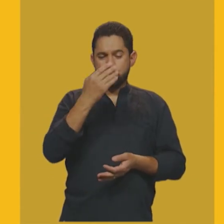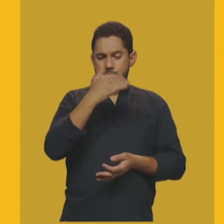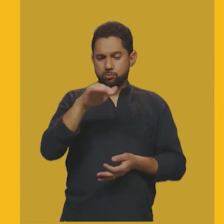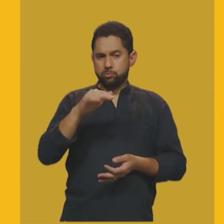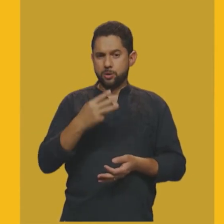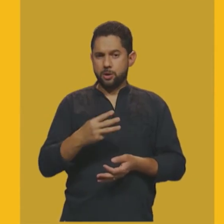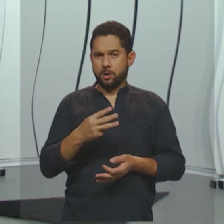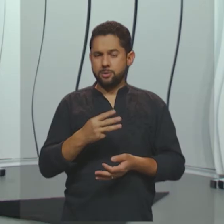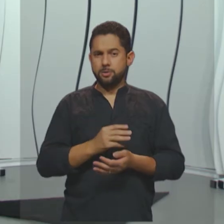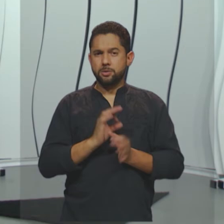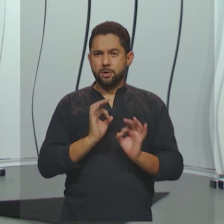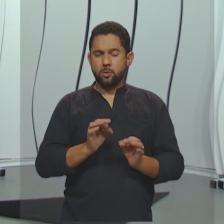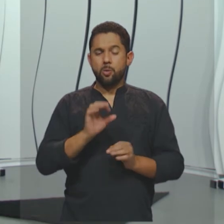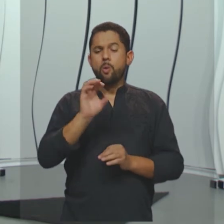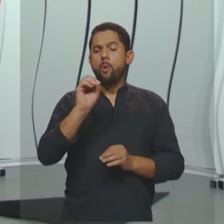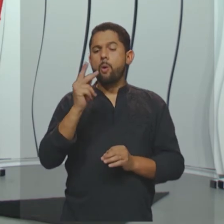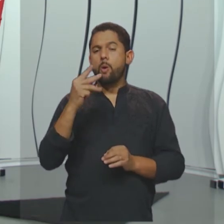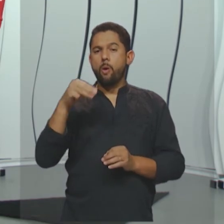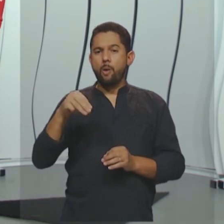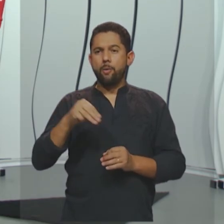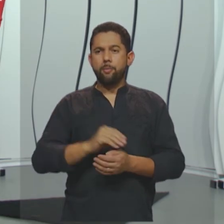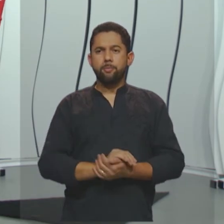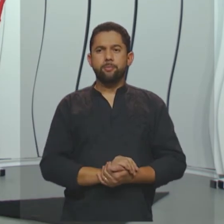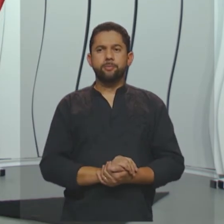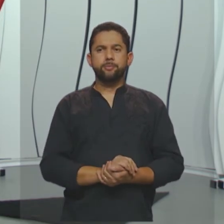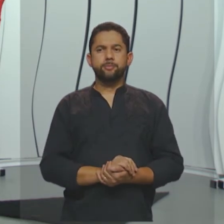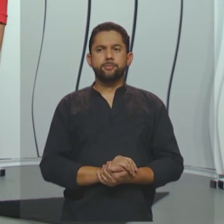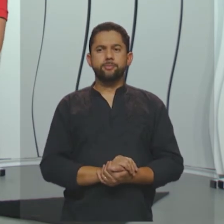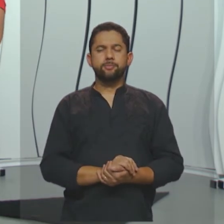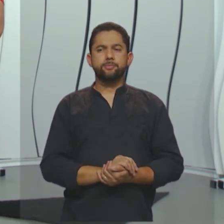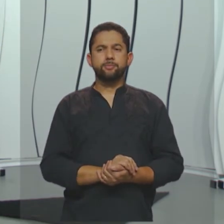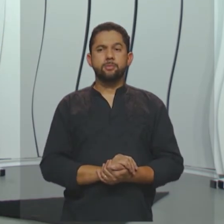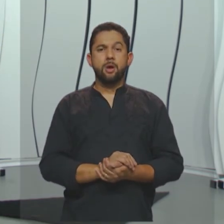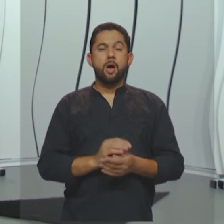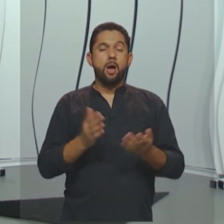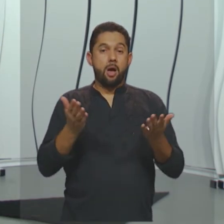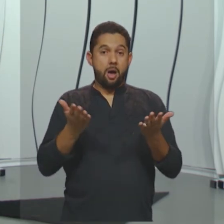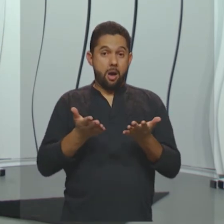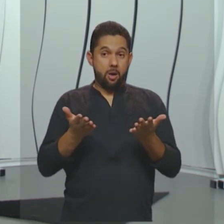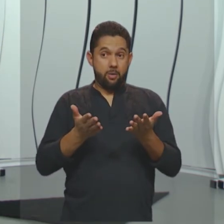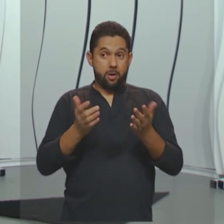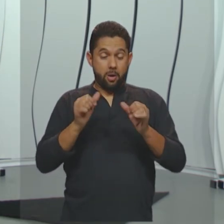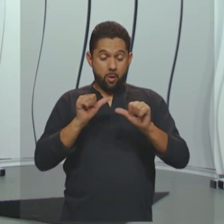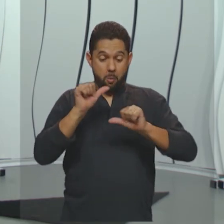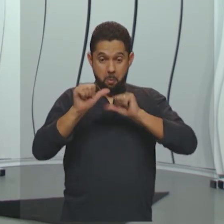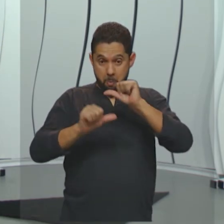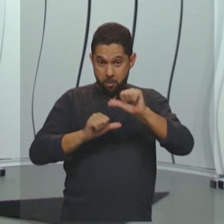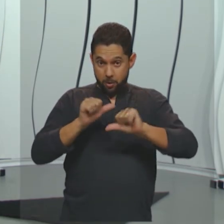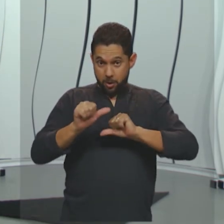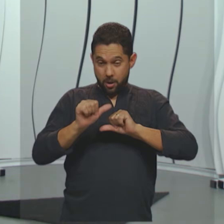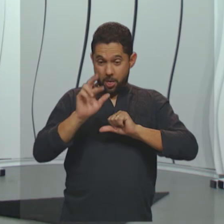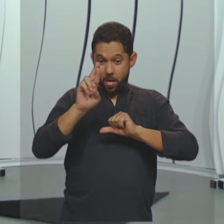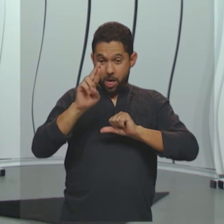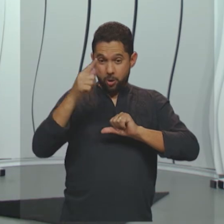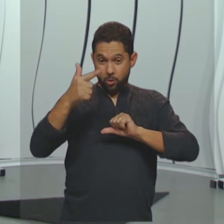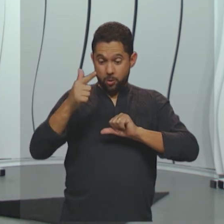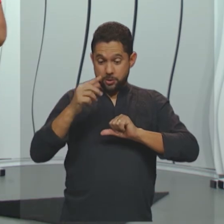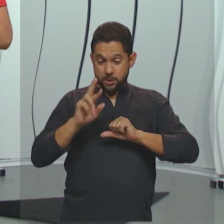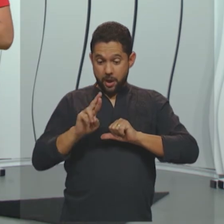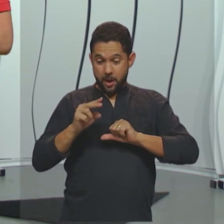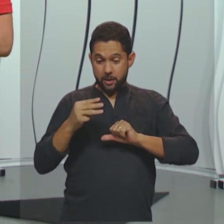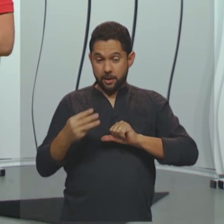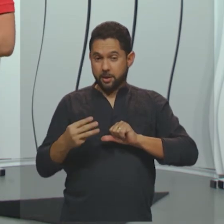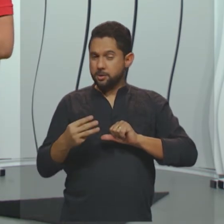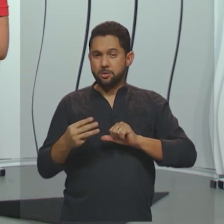ohm. Então, eu transformei R2 e R3 em um único resistor